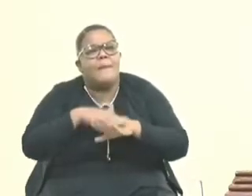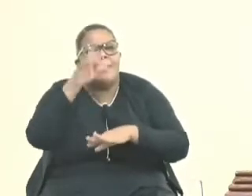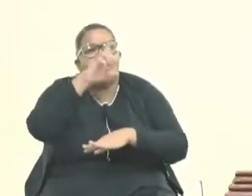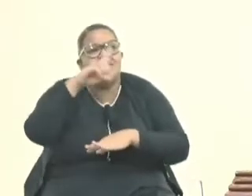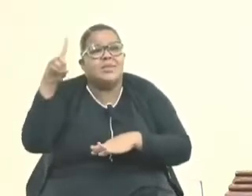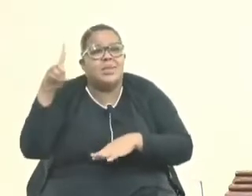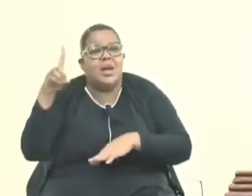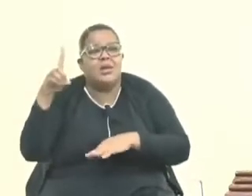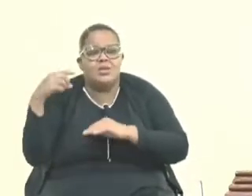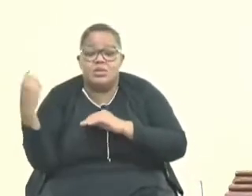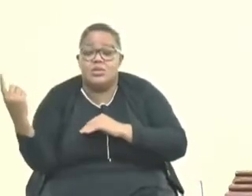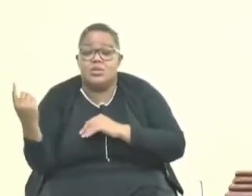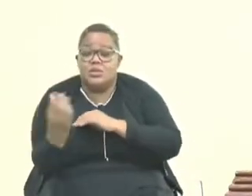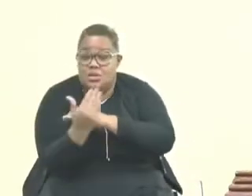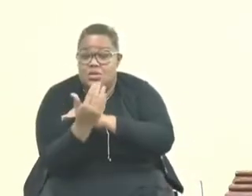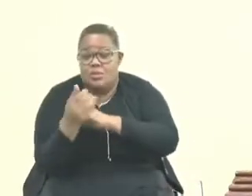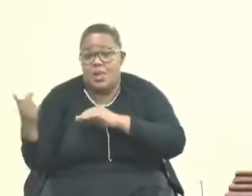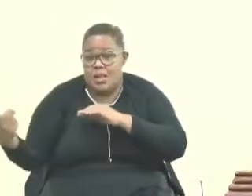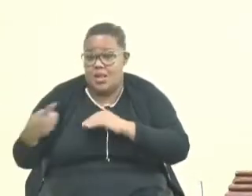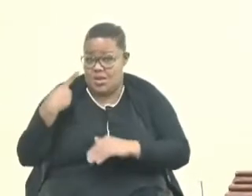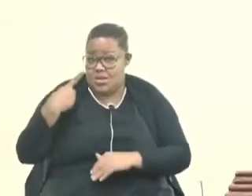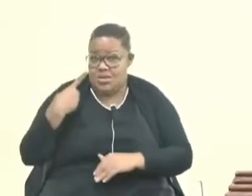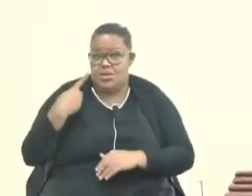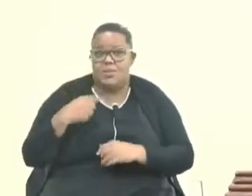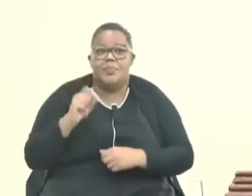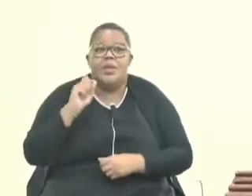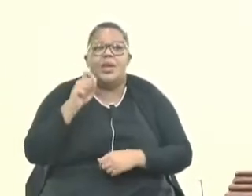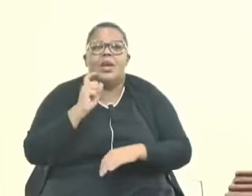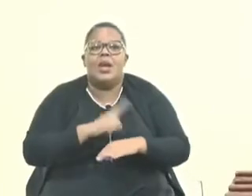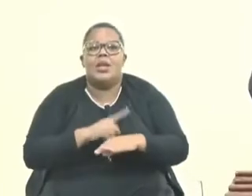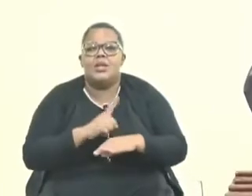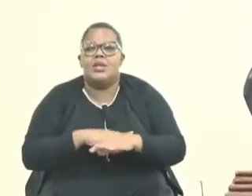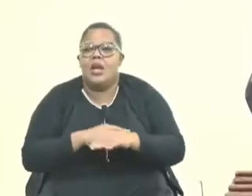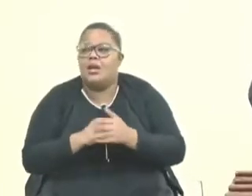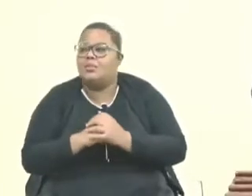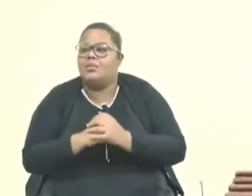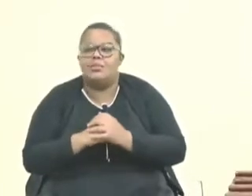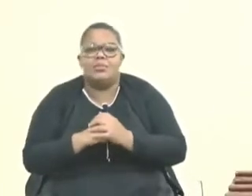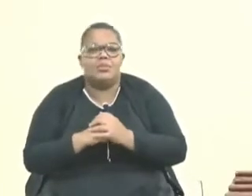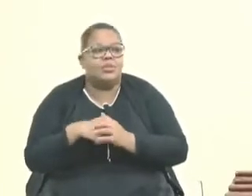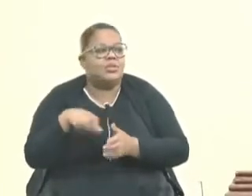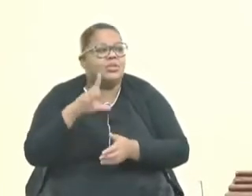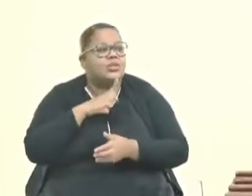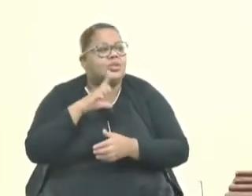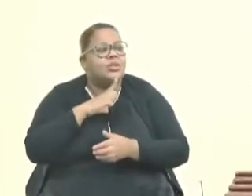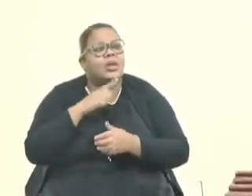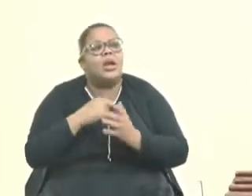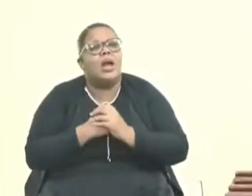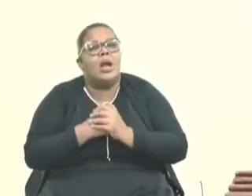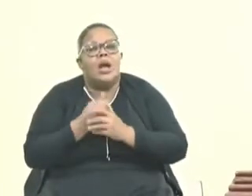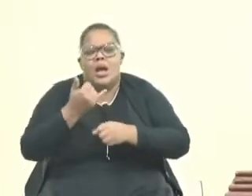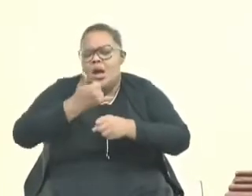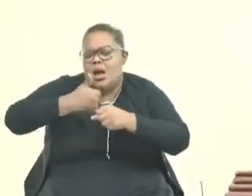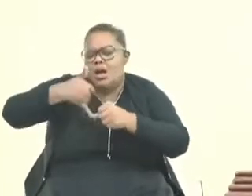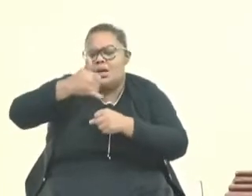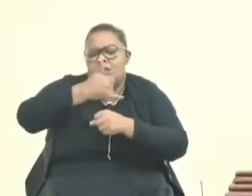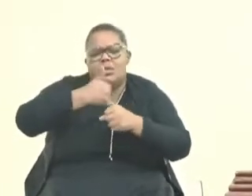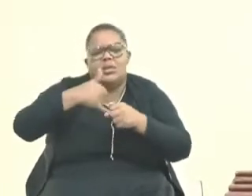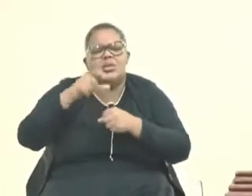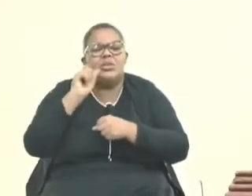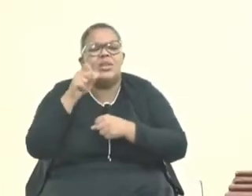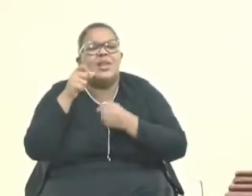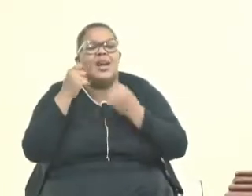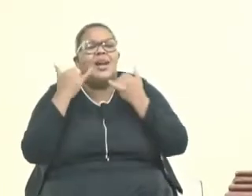Mateus está nos chamando atenção que é tempo de colocar azeite da lamparina e azeite bom